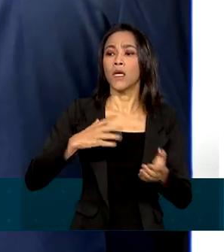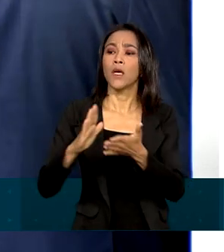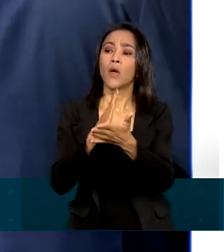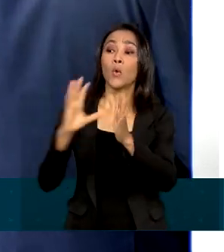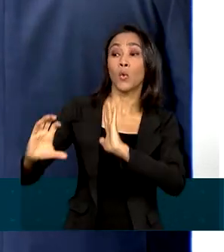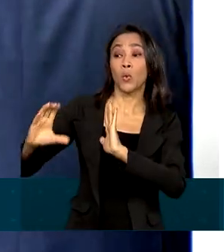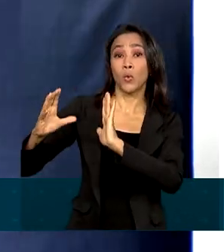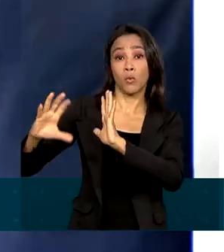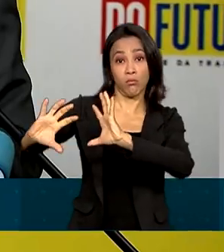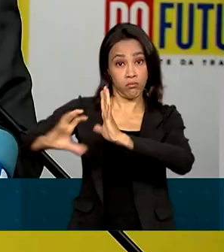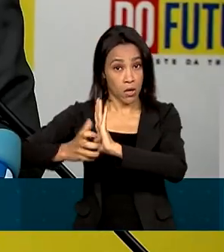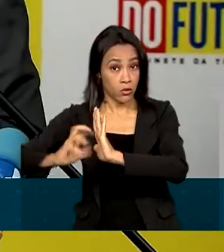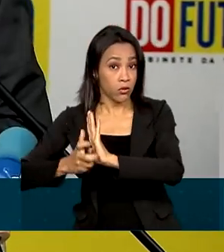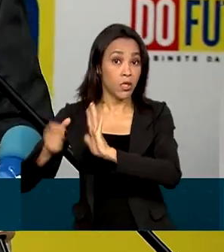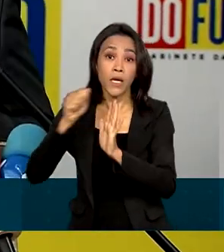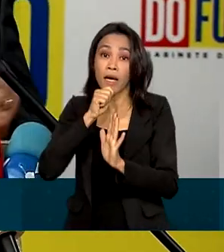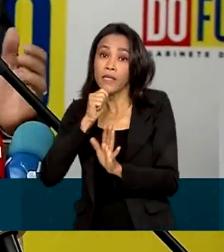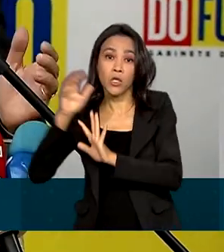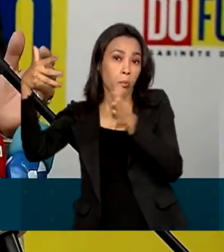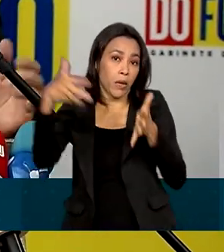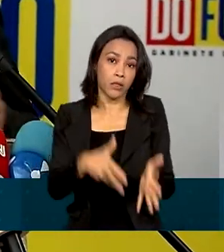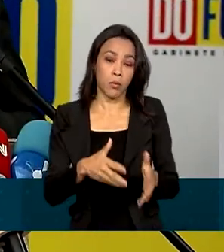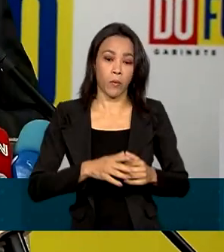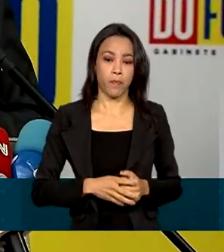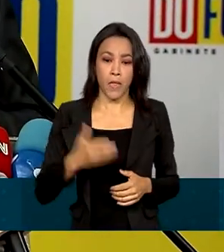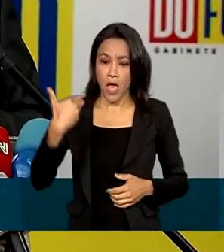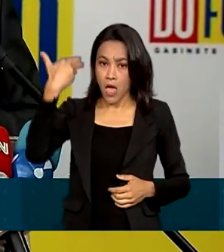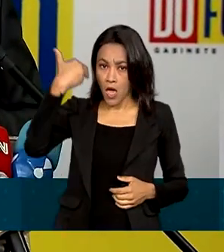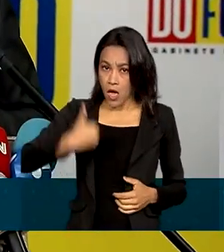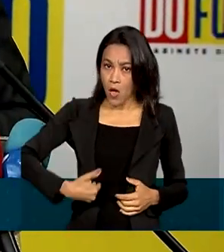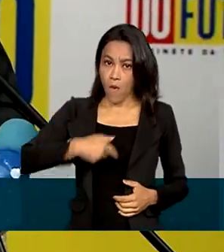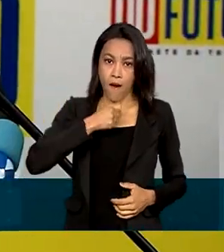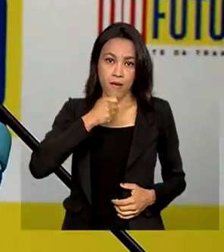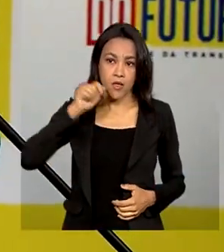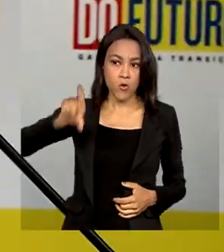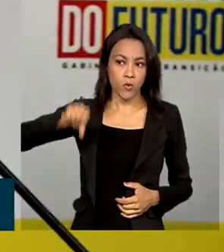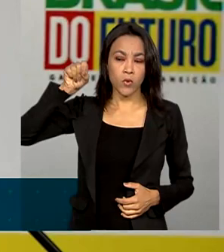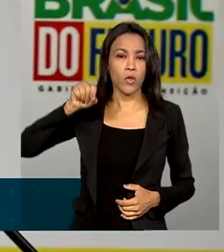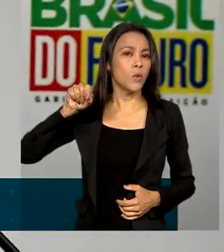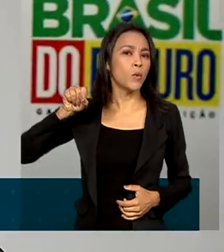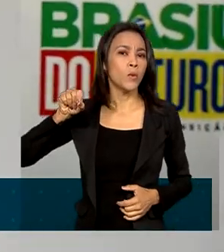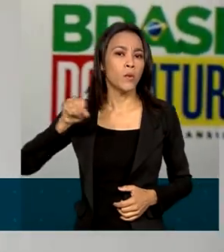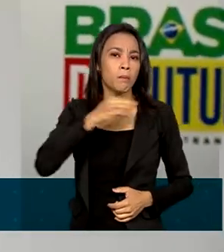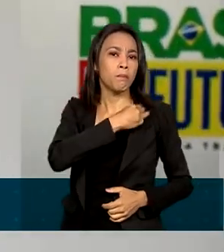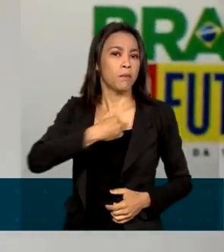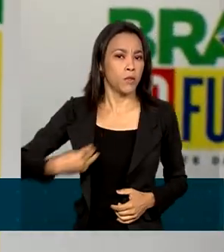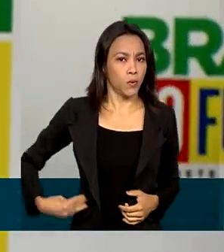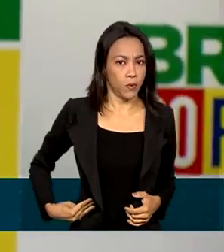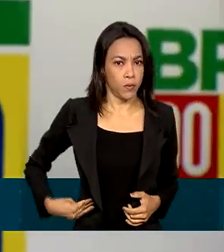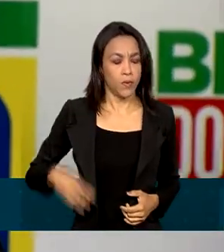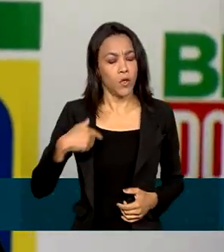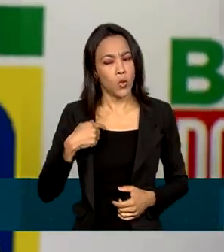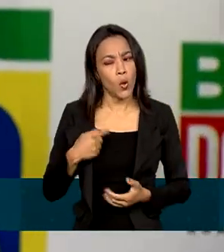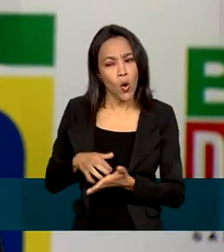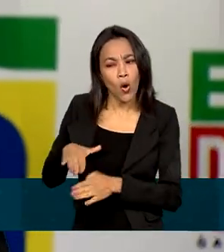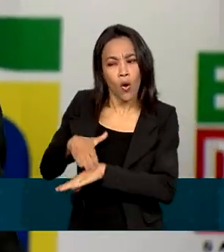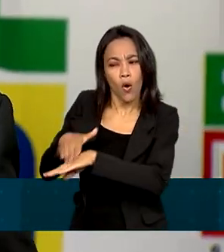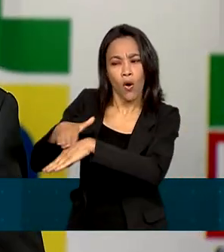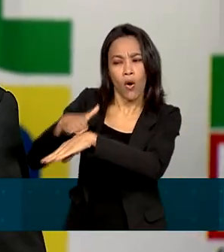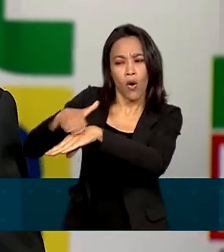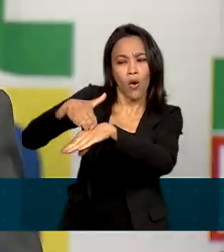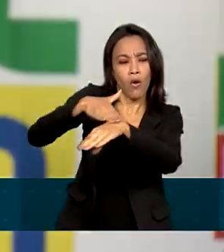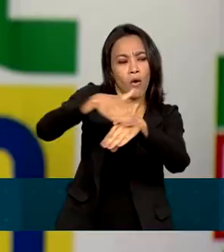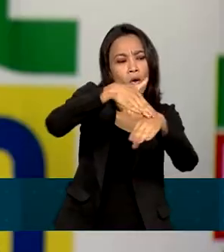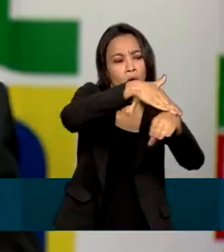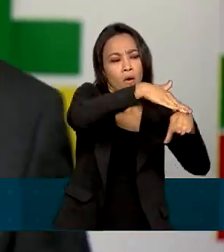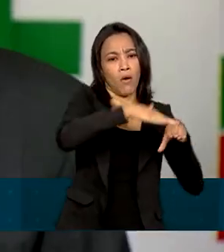chapa da candidatura. Eu não escolhi ministro ainda. Eu estou num processo de conversa com todas as forças